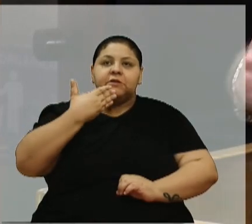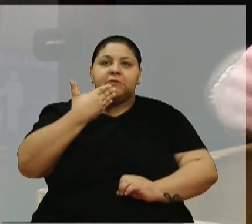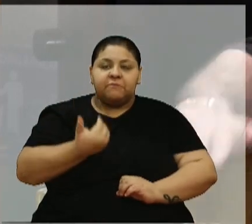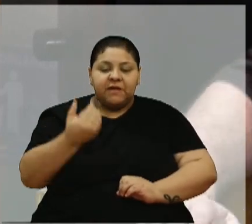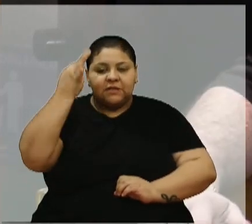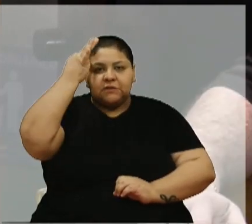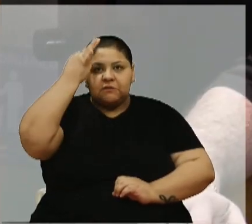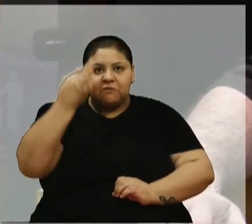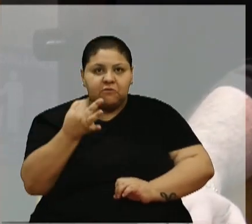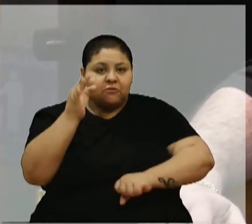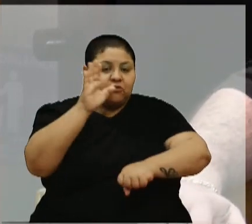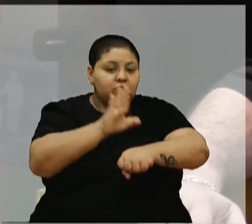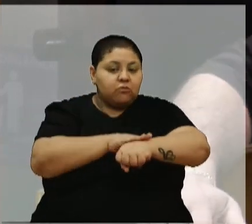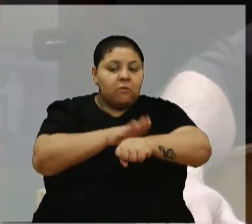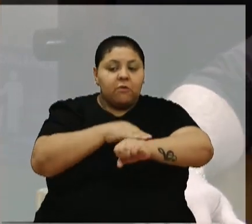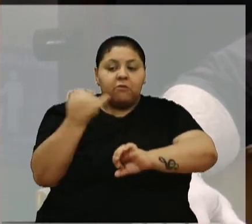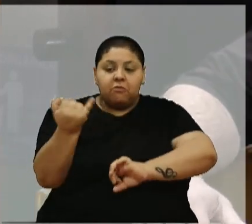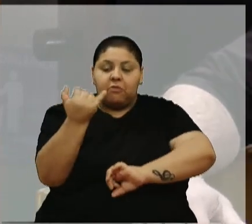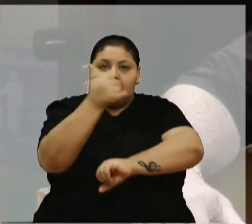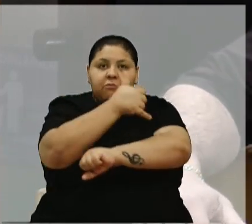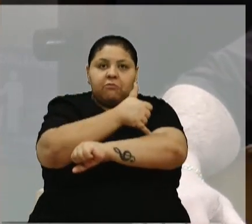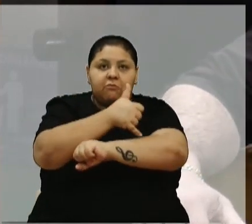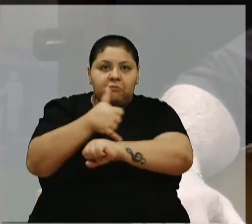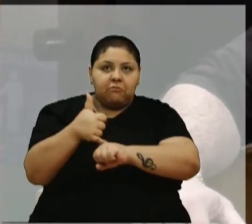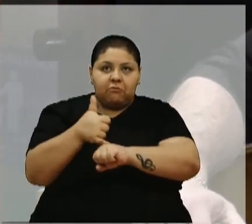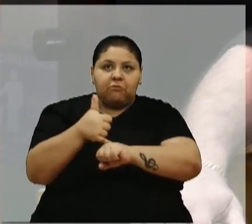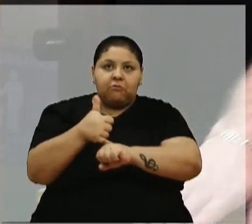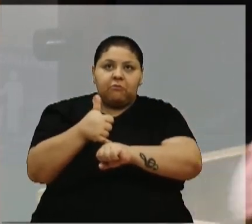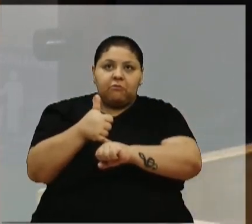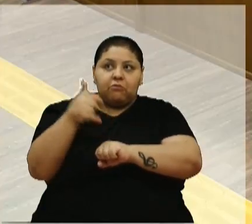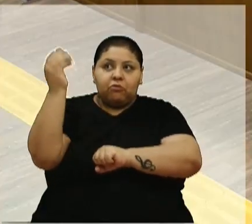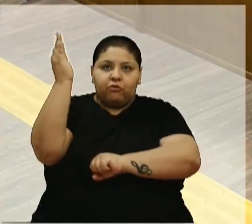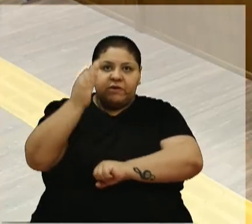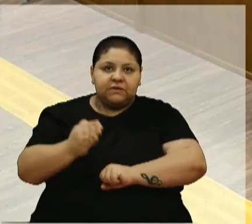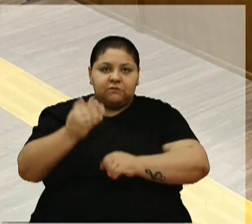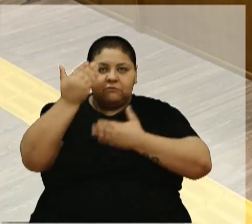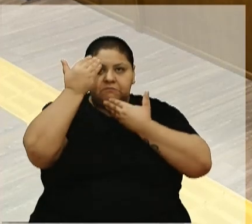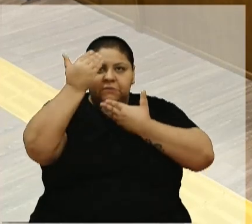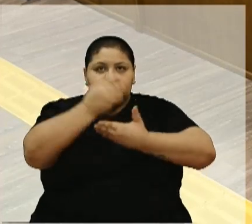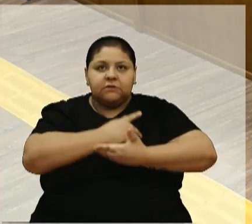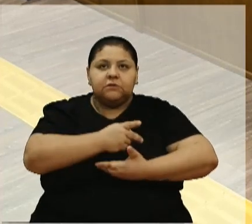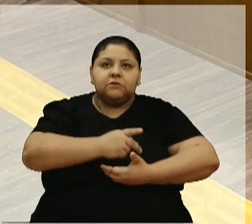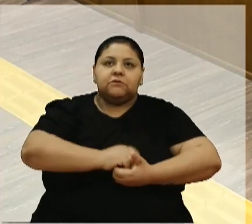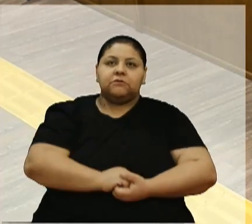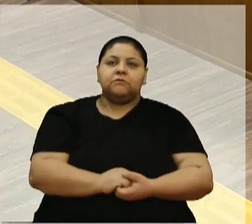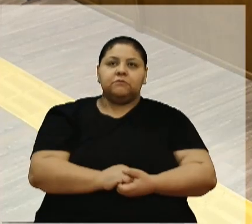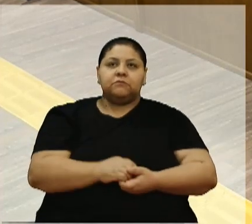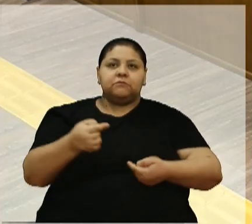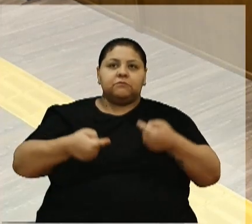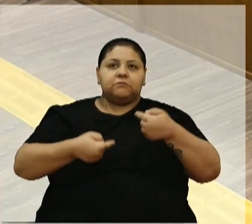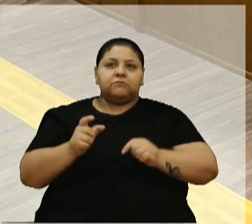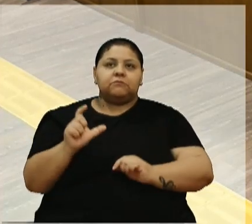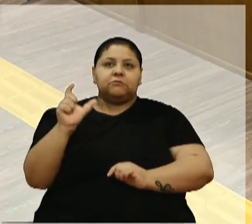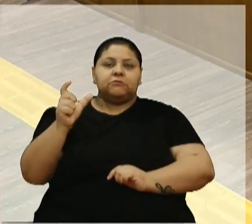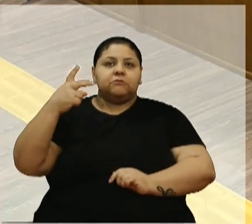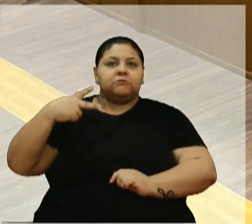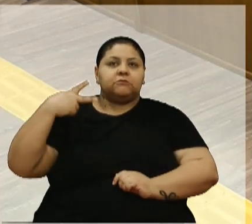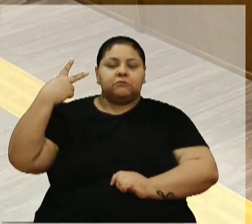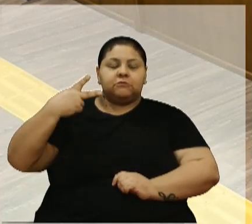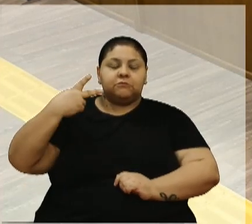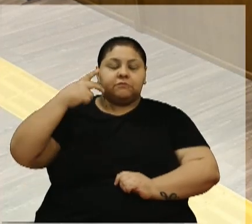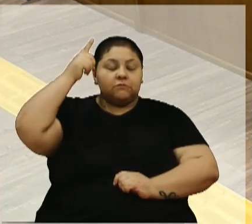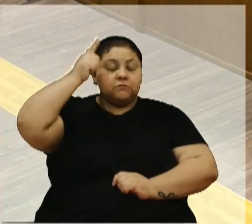momento tão importante que nós estamos passando a nível de país. Obrigado, presidente. Em discussão, com a palavra, vereador Lucas